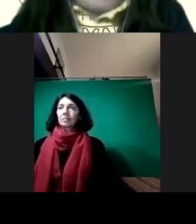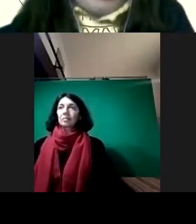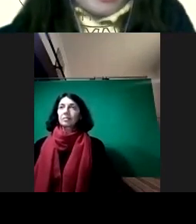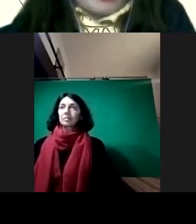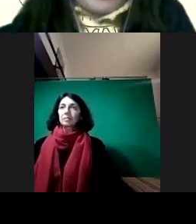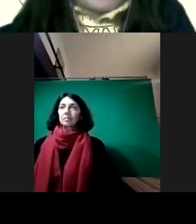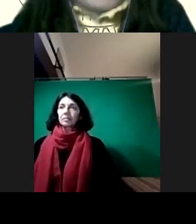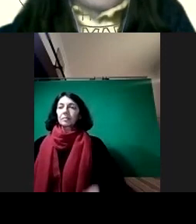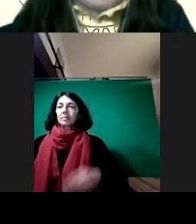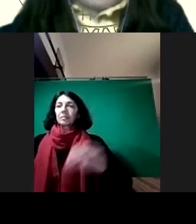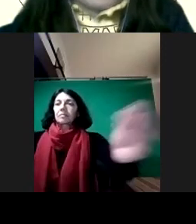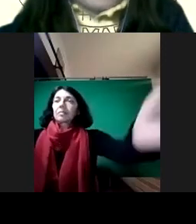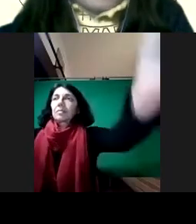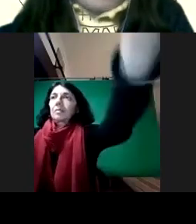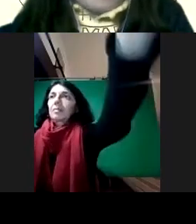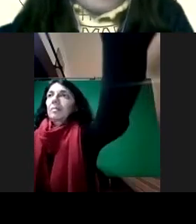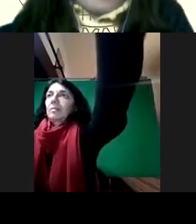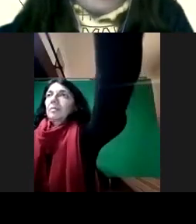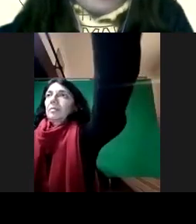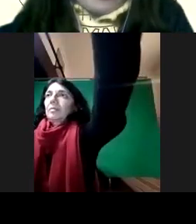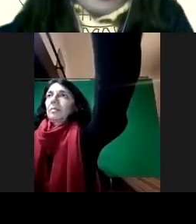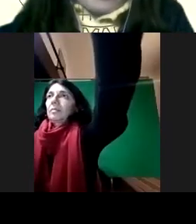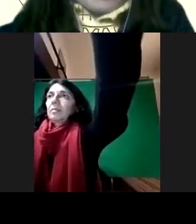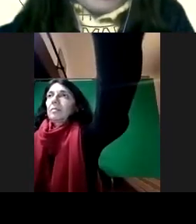ou um comentário.